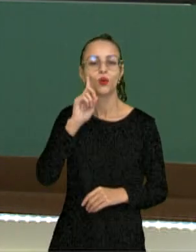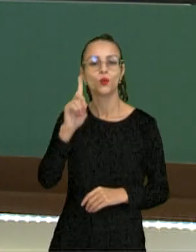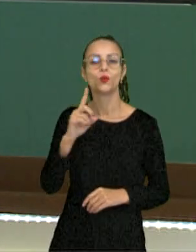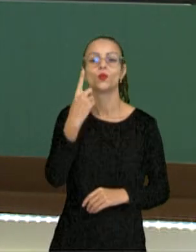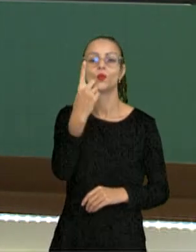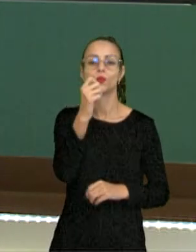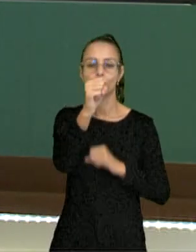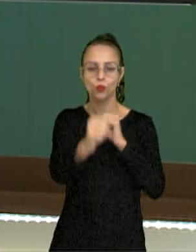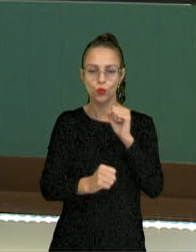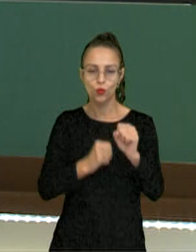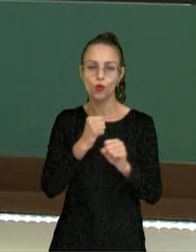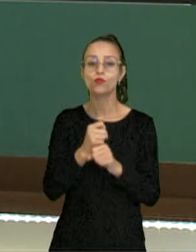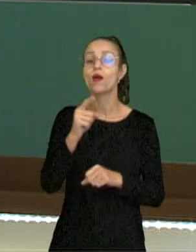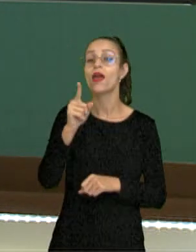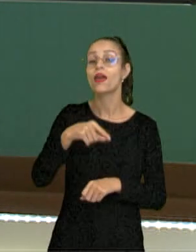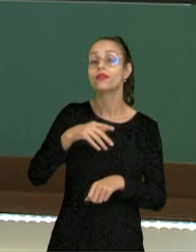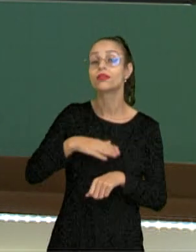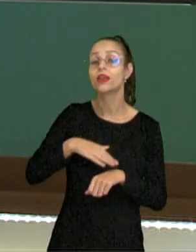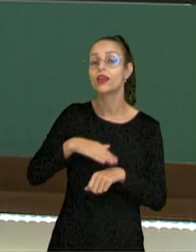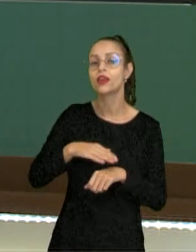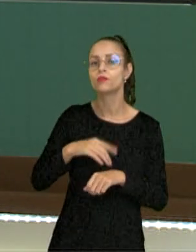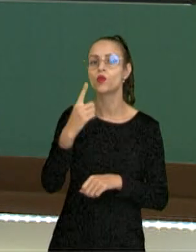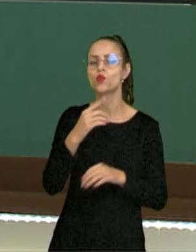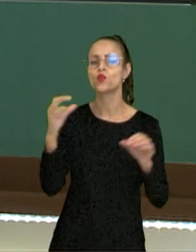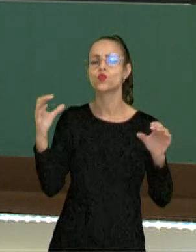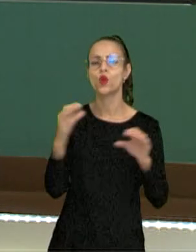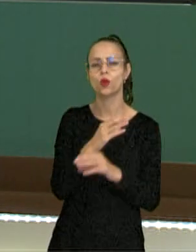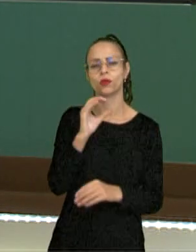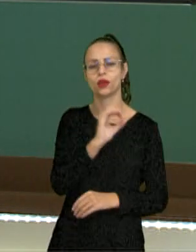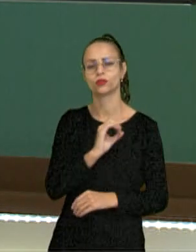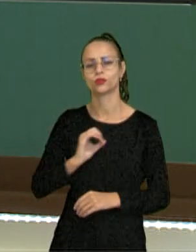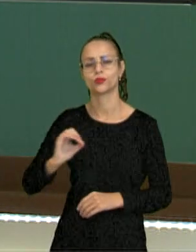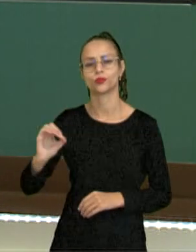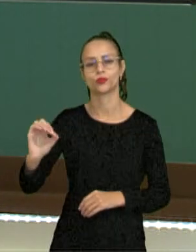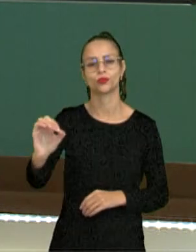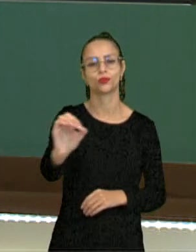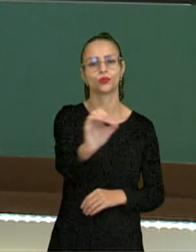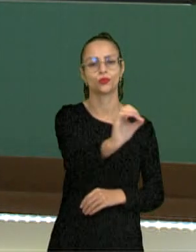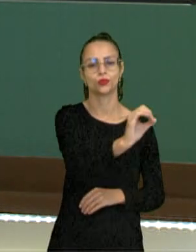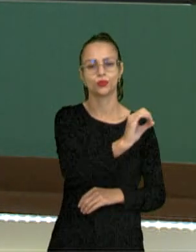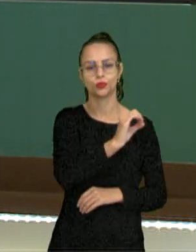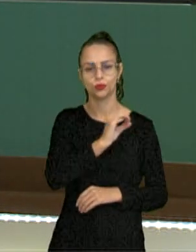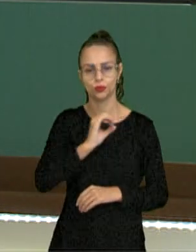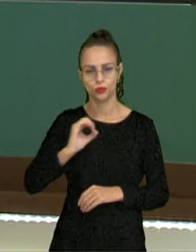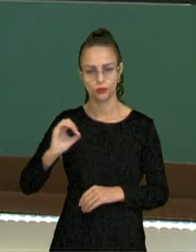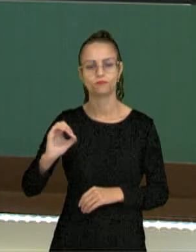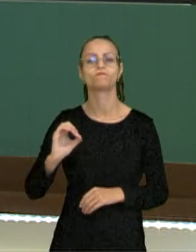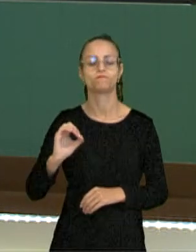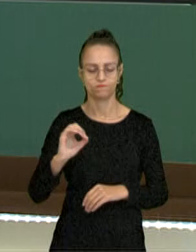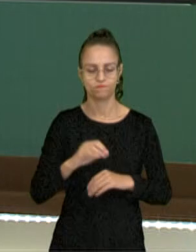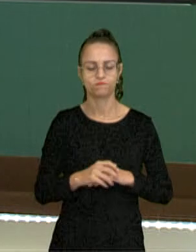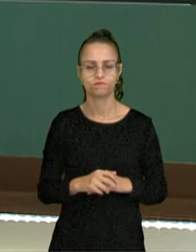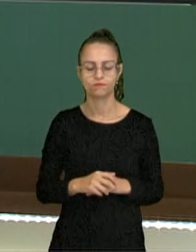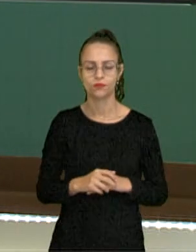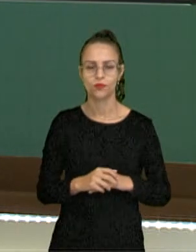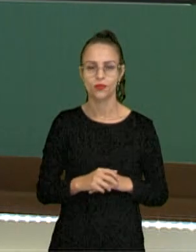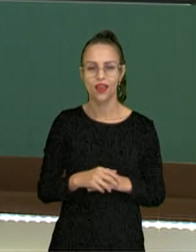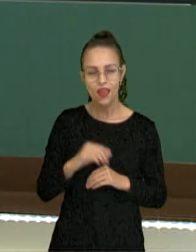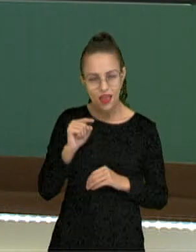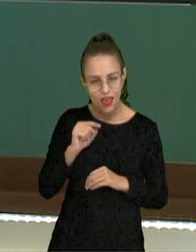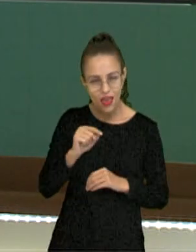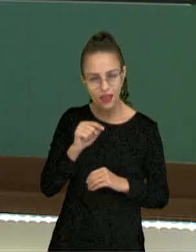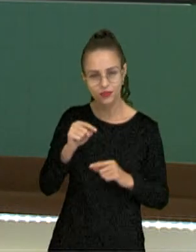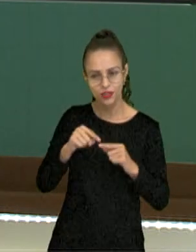o tempo que a Terra demora para dar uma volta inteira em torno do Sol. O caminho percorrido